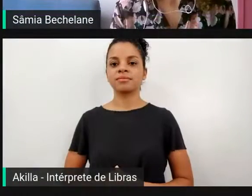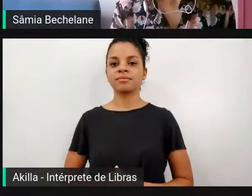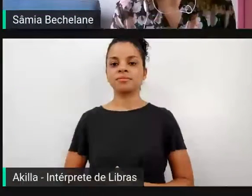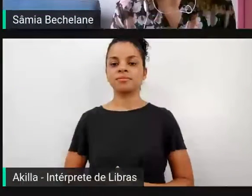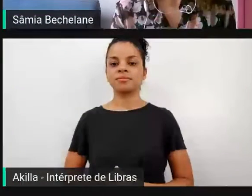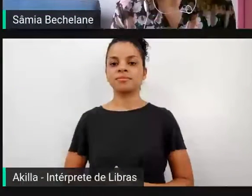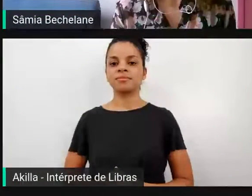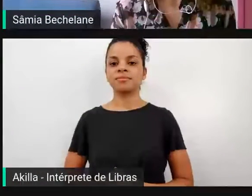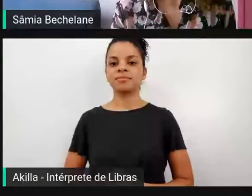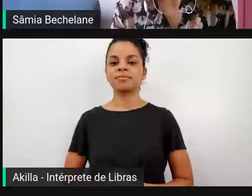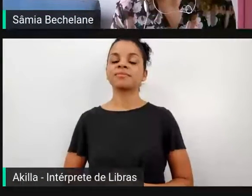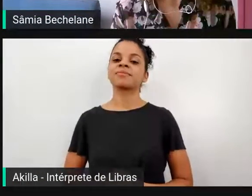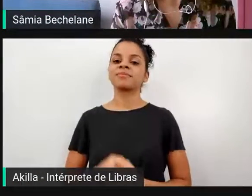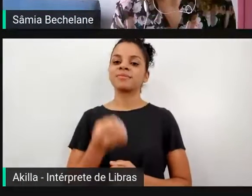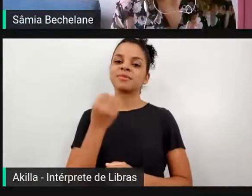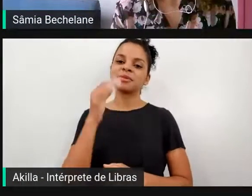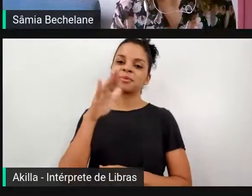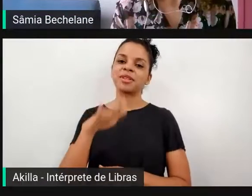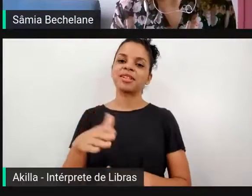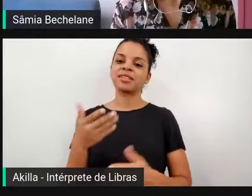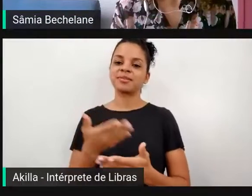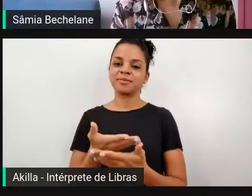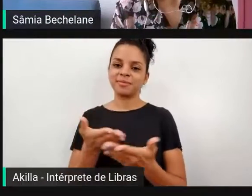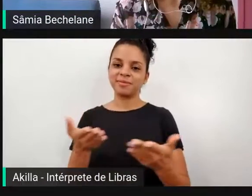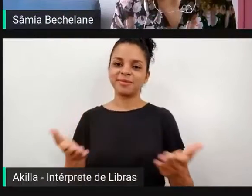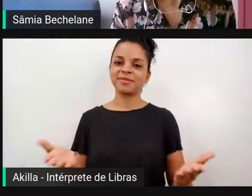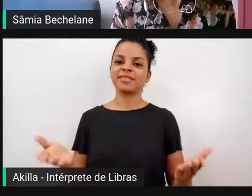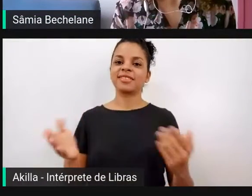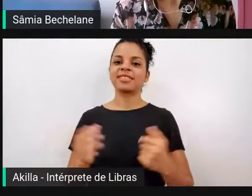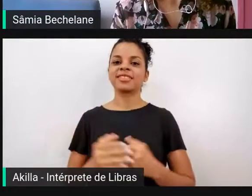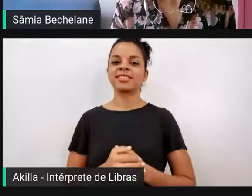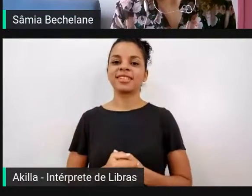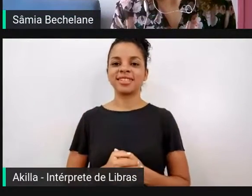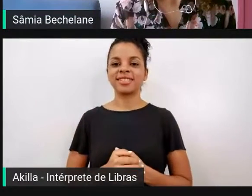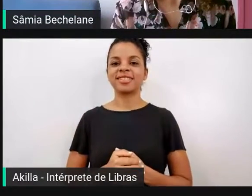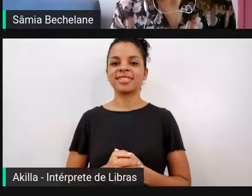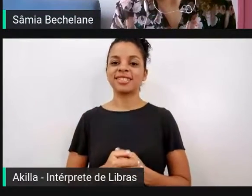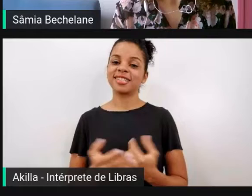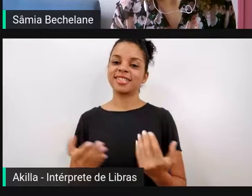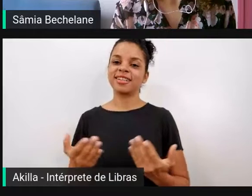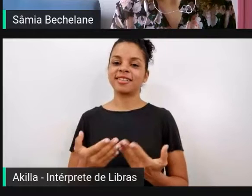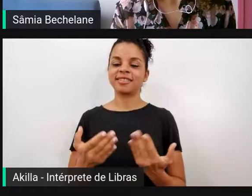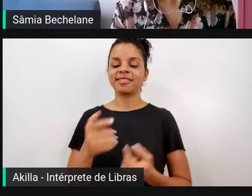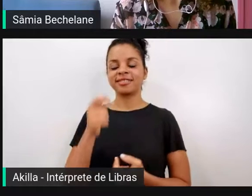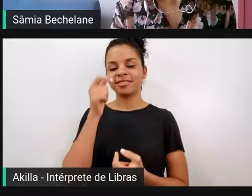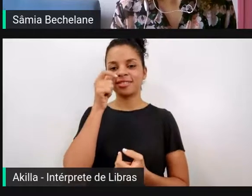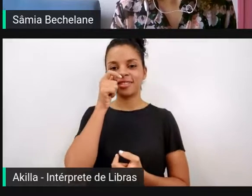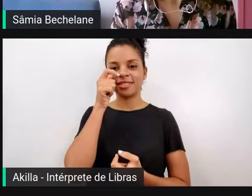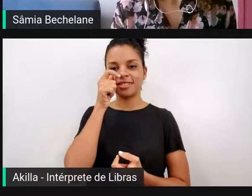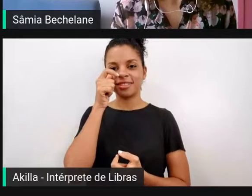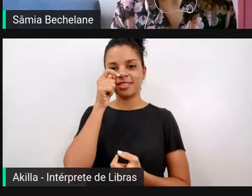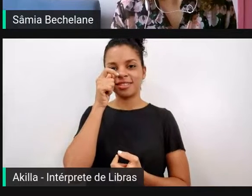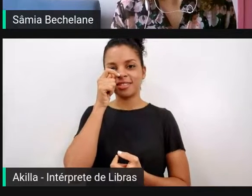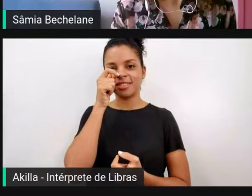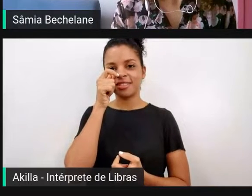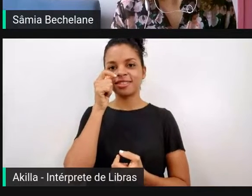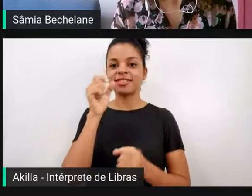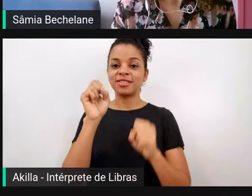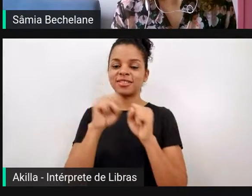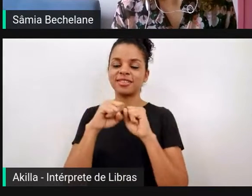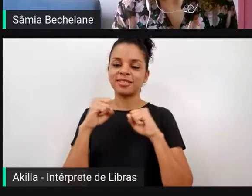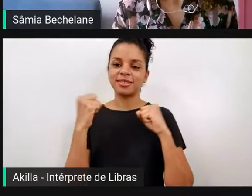Boa tarde a todos que nos assistem nessa 12ª jornada de